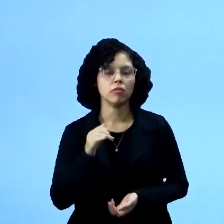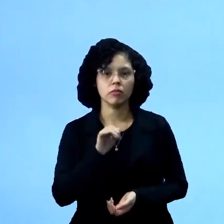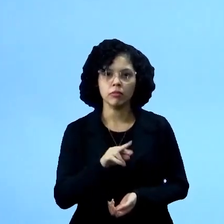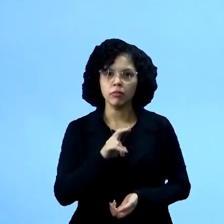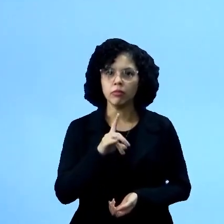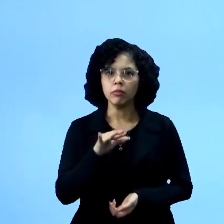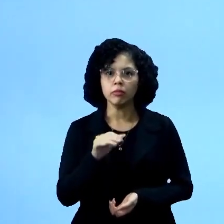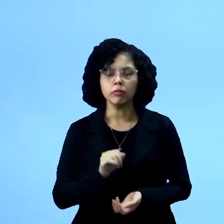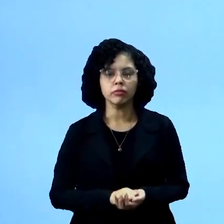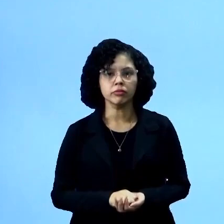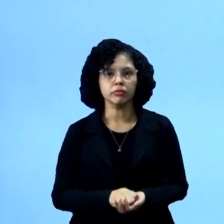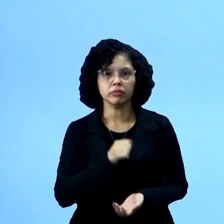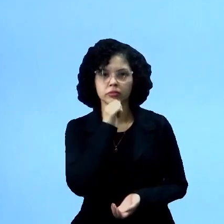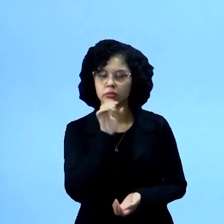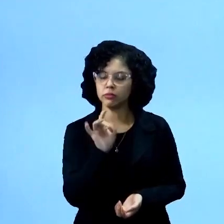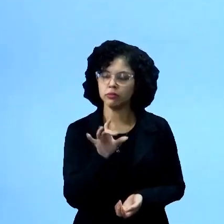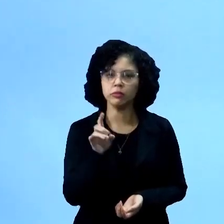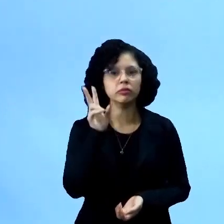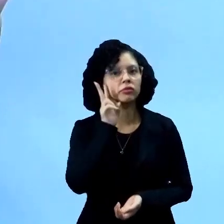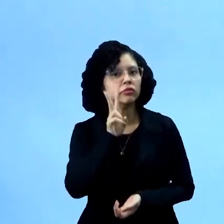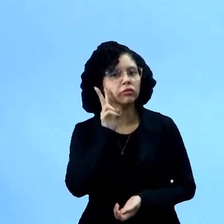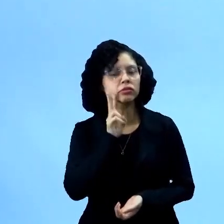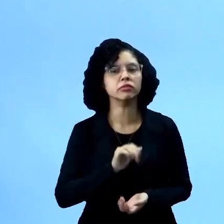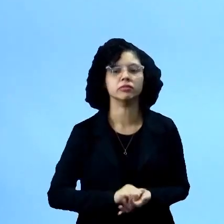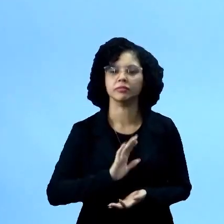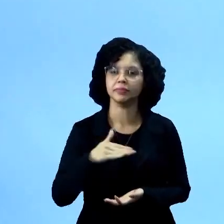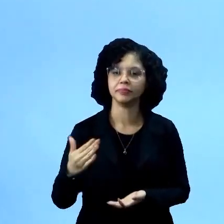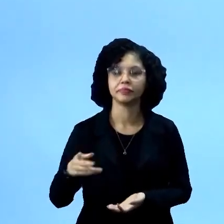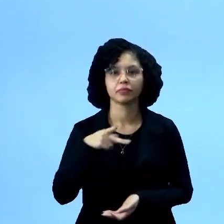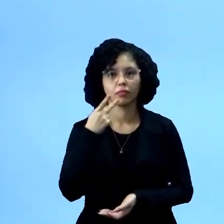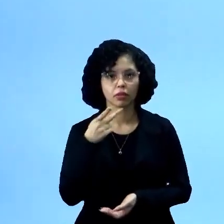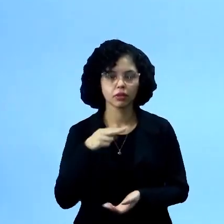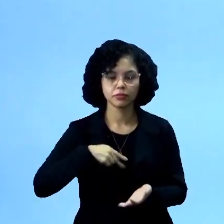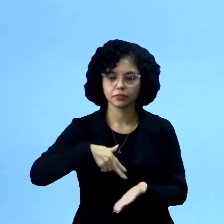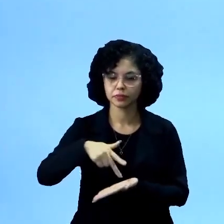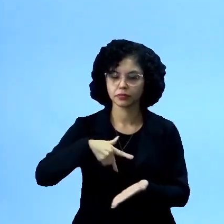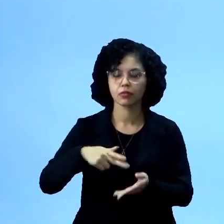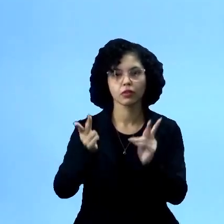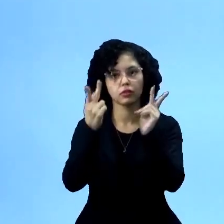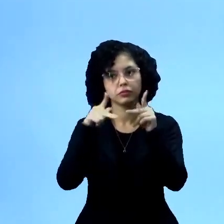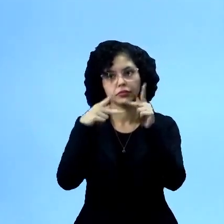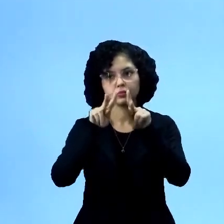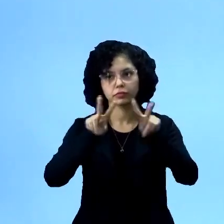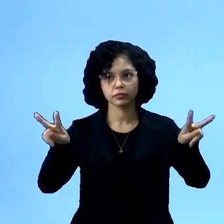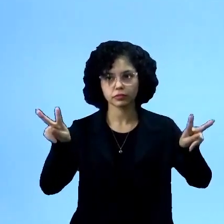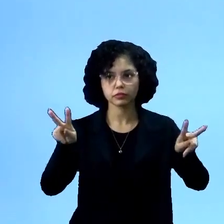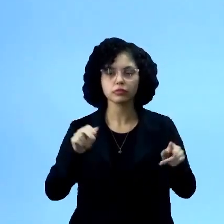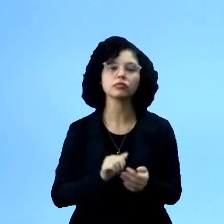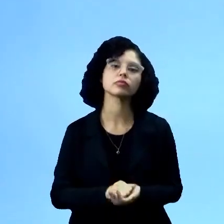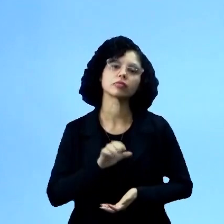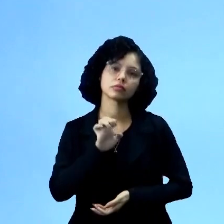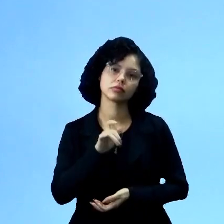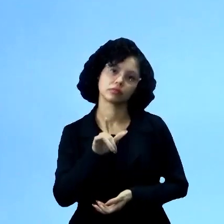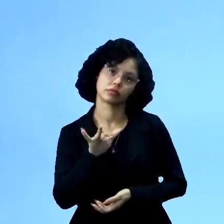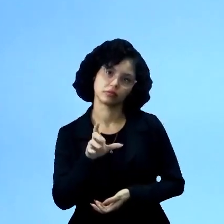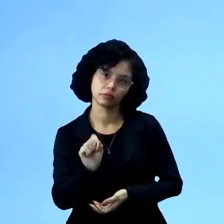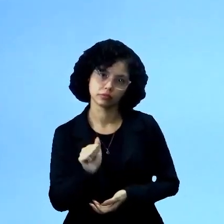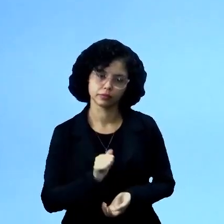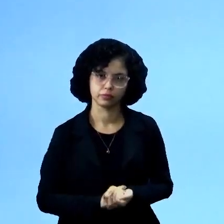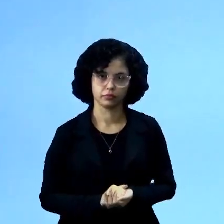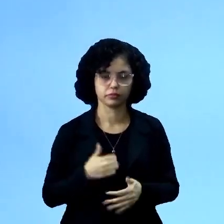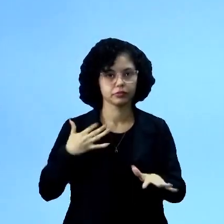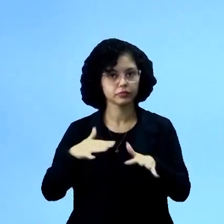rolante, é só a gente lembrar, quando a gente vai andar no shopping ou algum canto, a escada, ela tem aquele